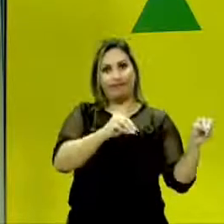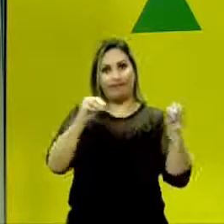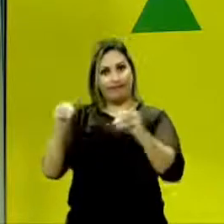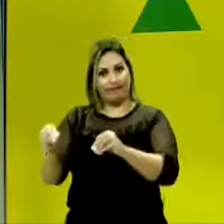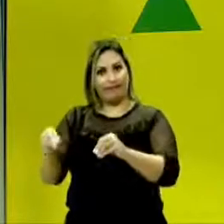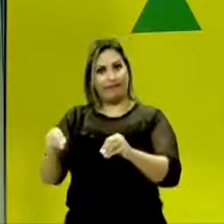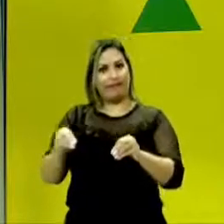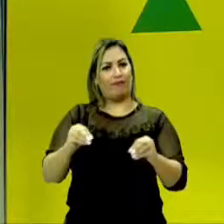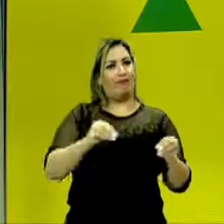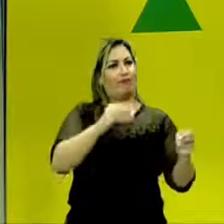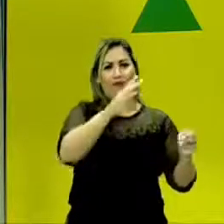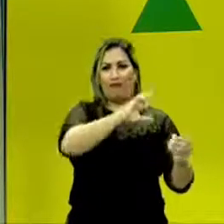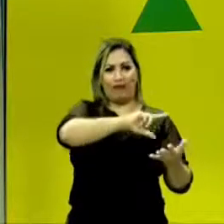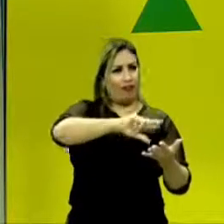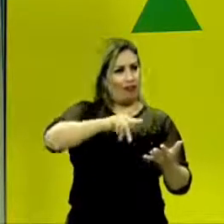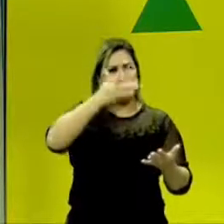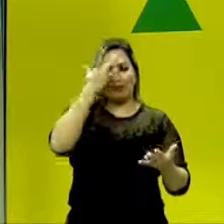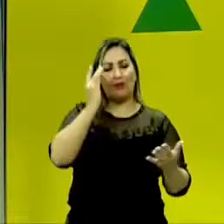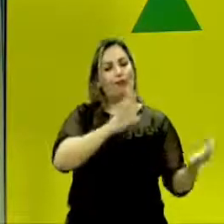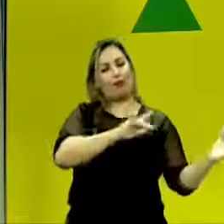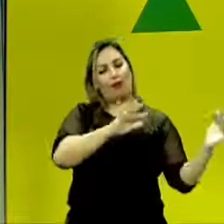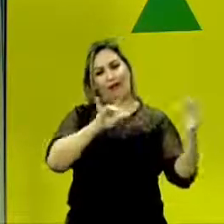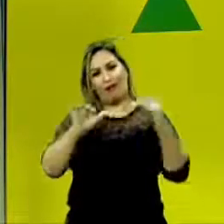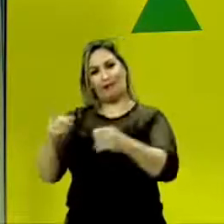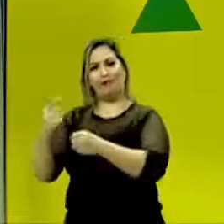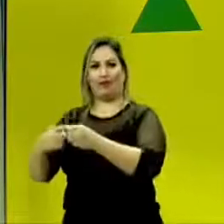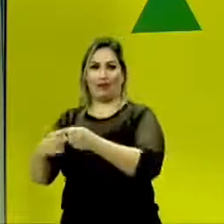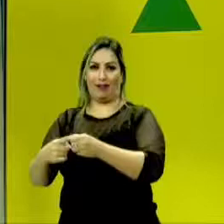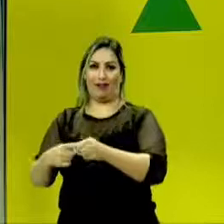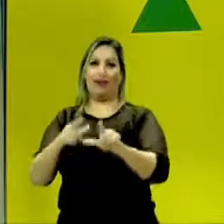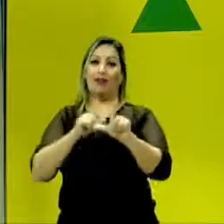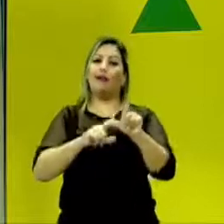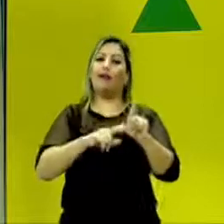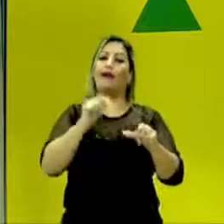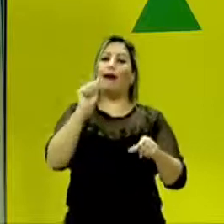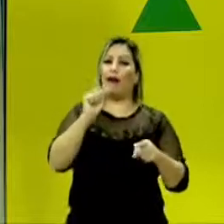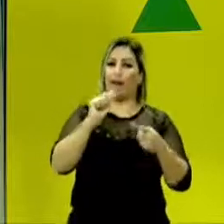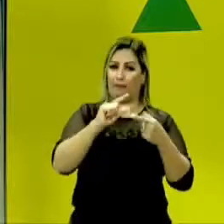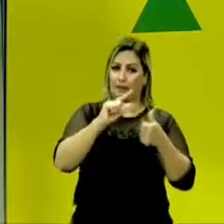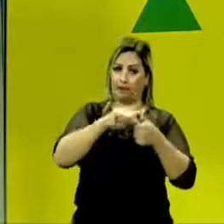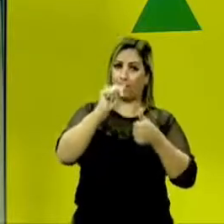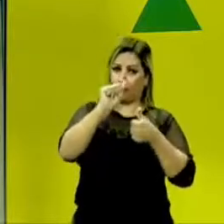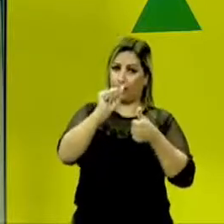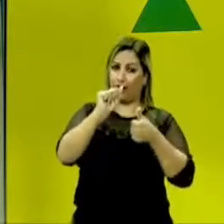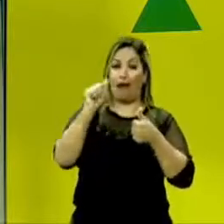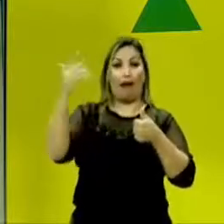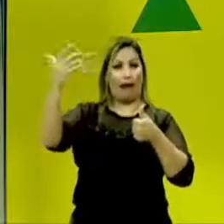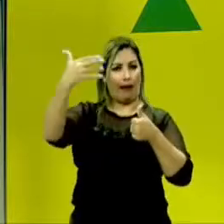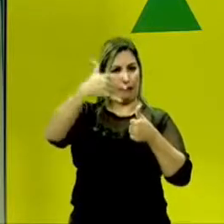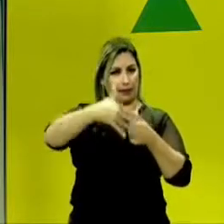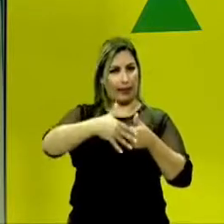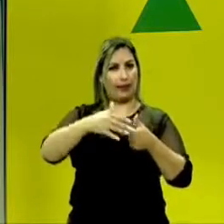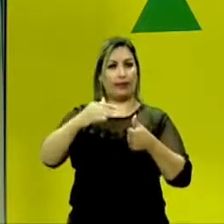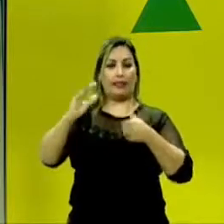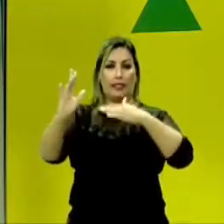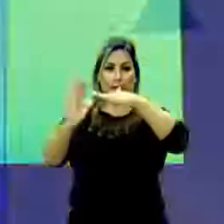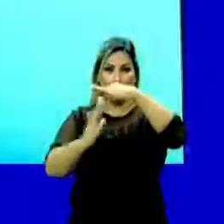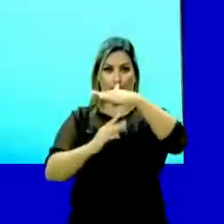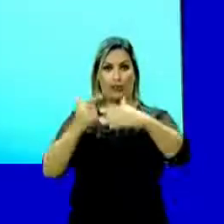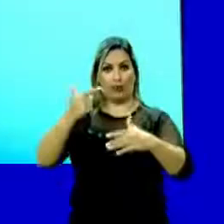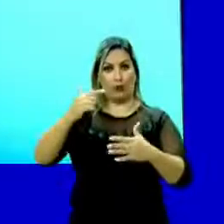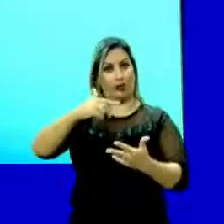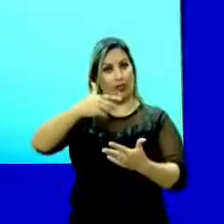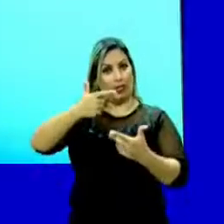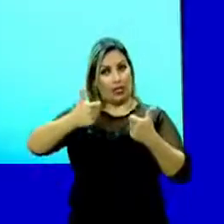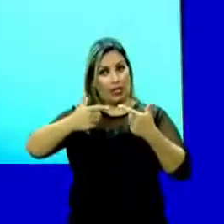em massa, em grande quantidade. Então, vamos lá, letra A. A entrada de imigrantes durante a Segunda Guerra